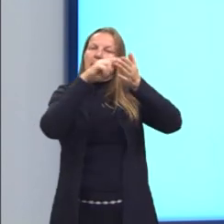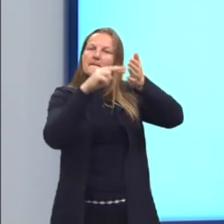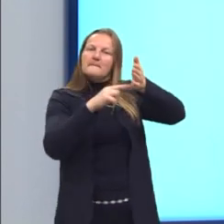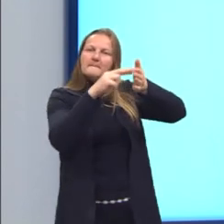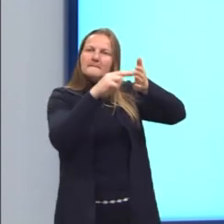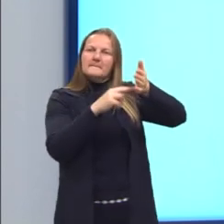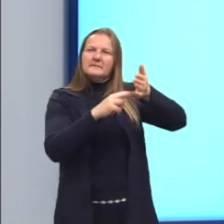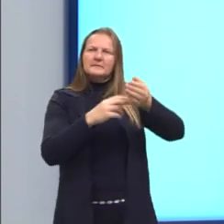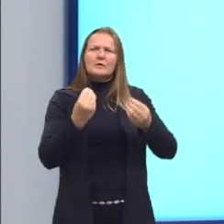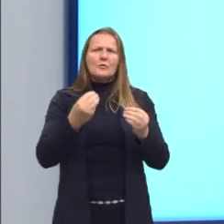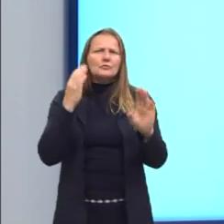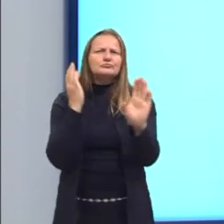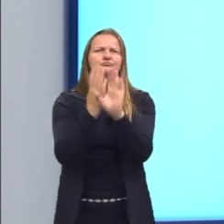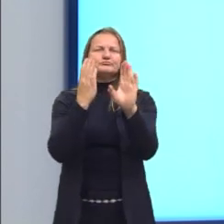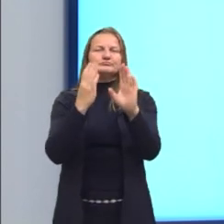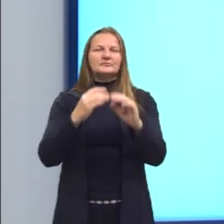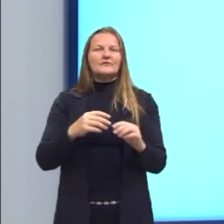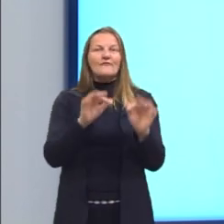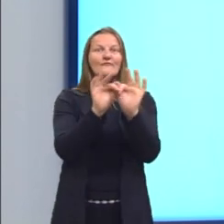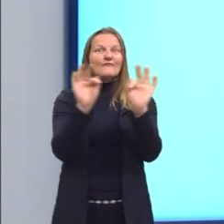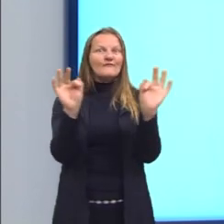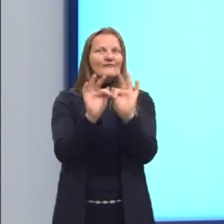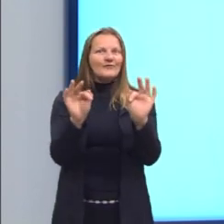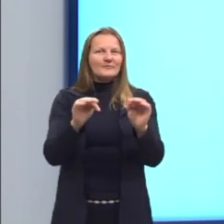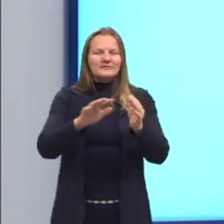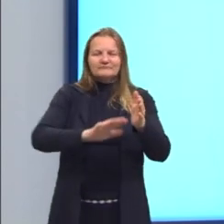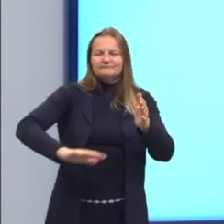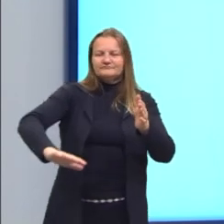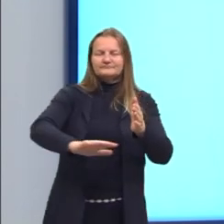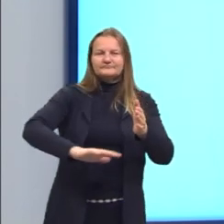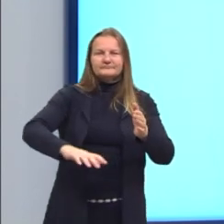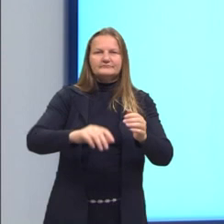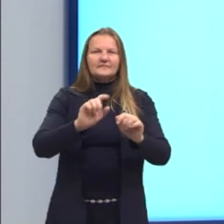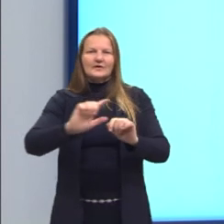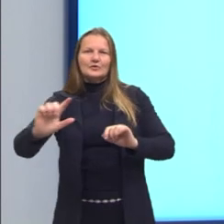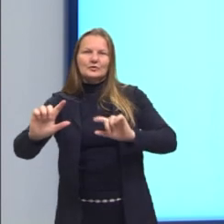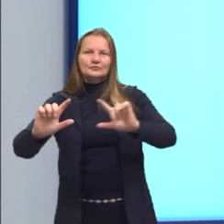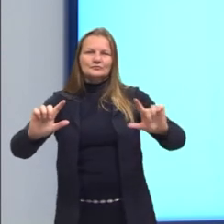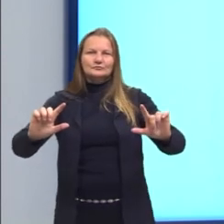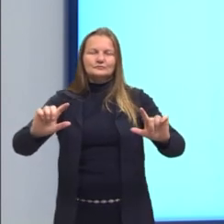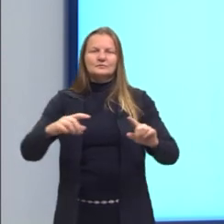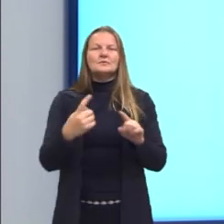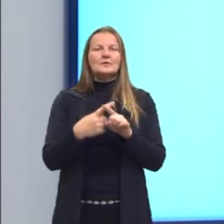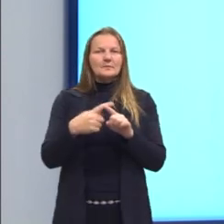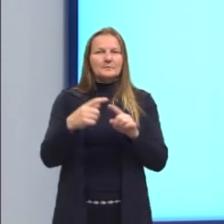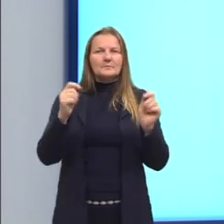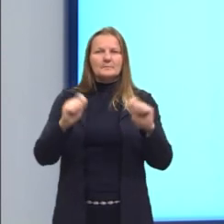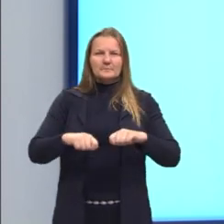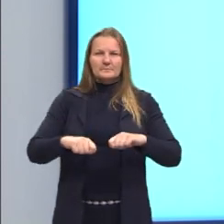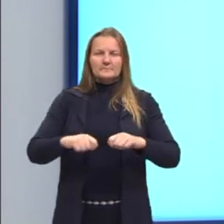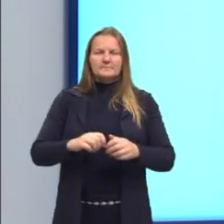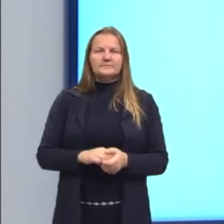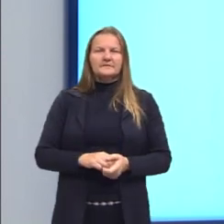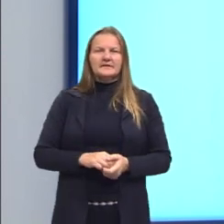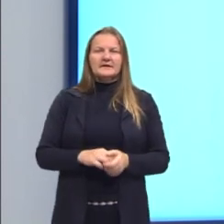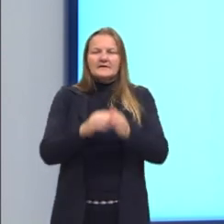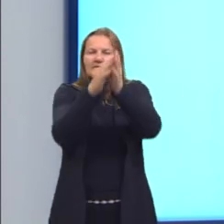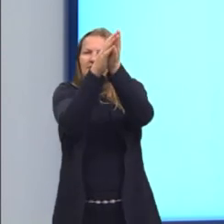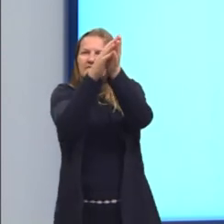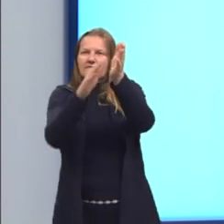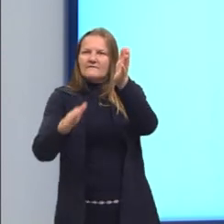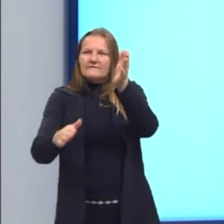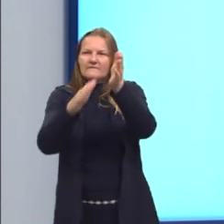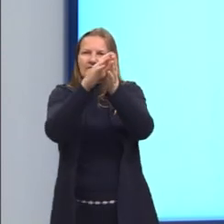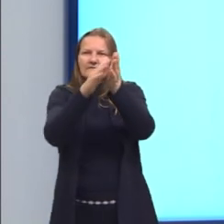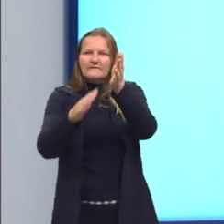para gente chegar ali né na fórmula na área lateral nós vimos que as áreas as faces laterais